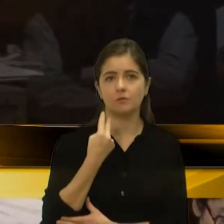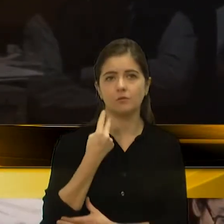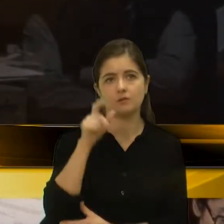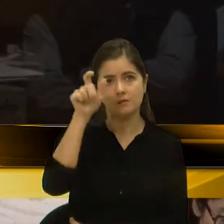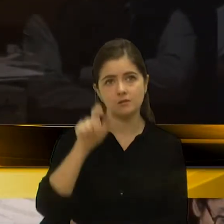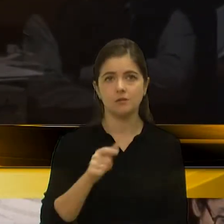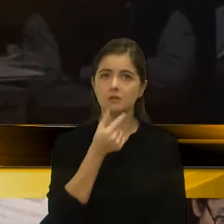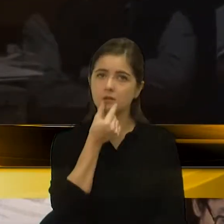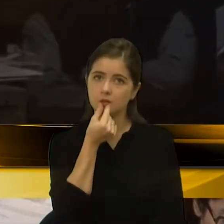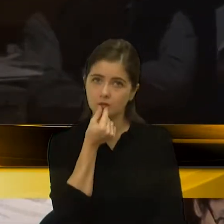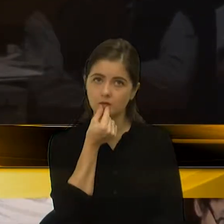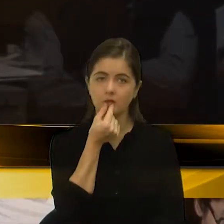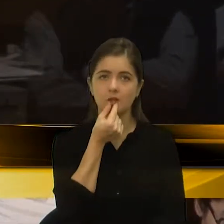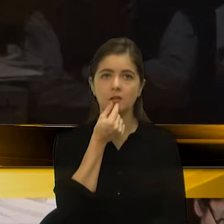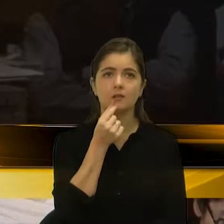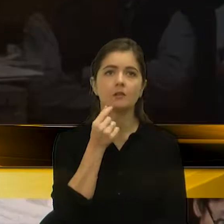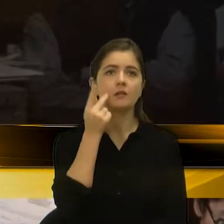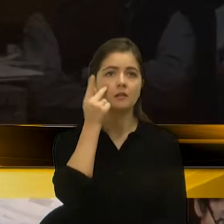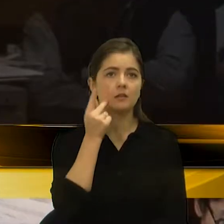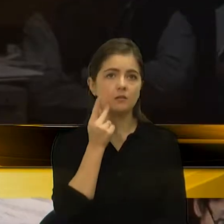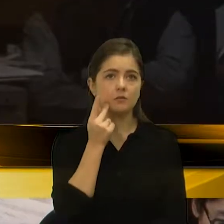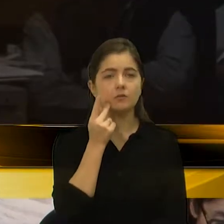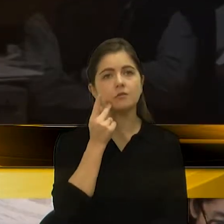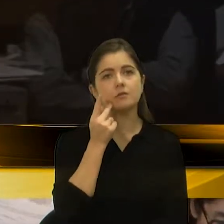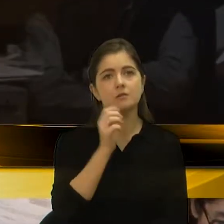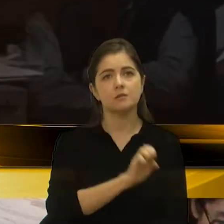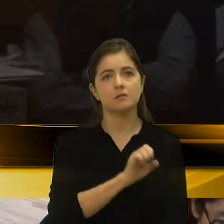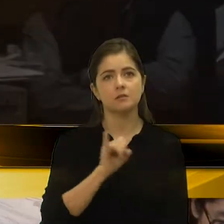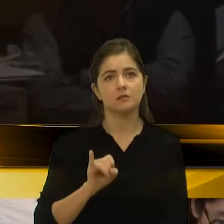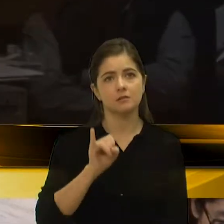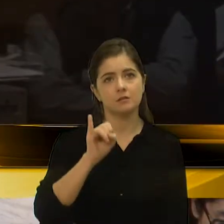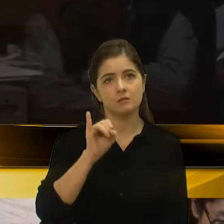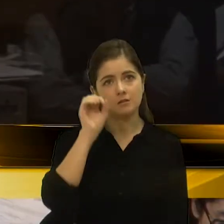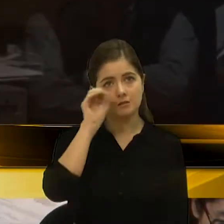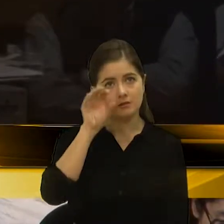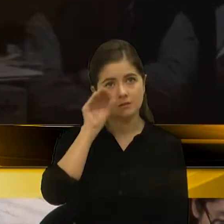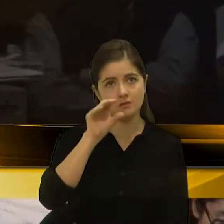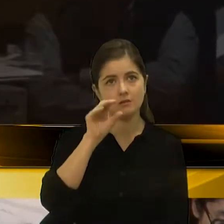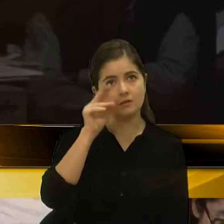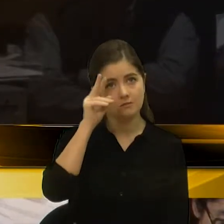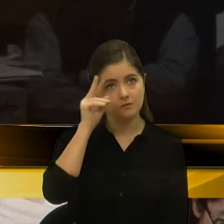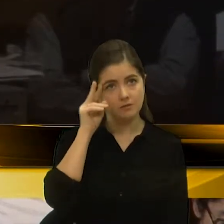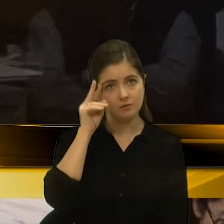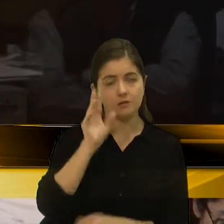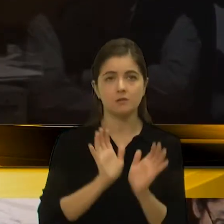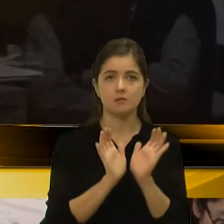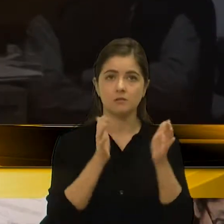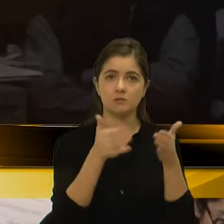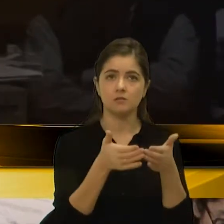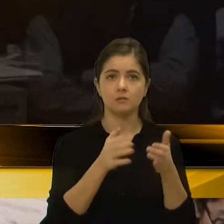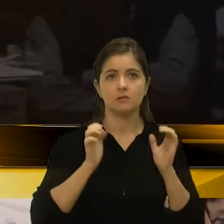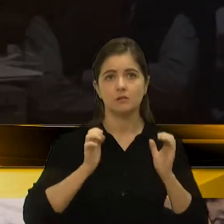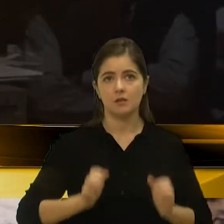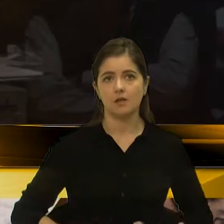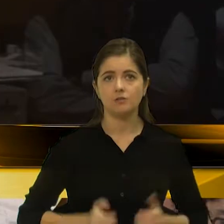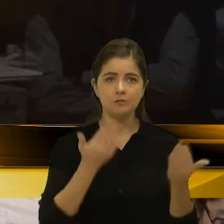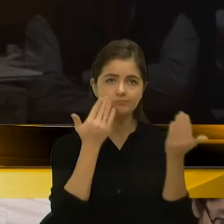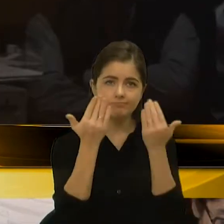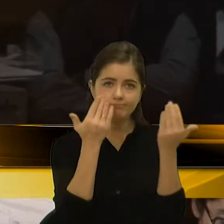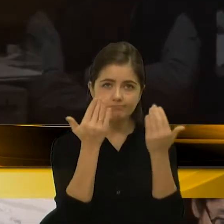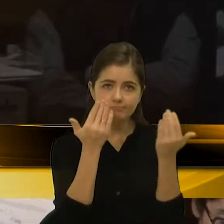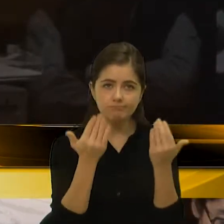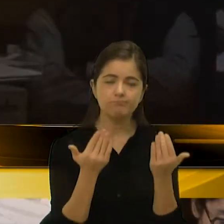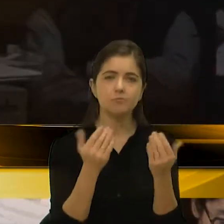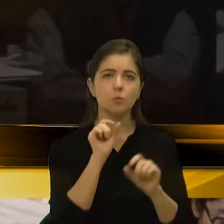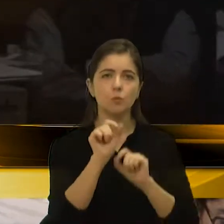vereadores Rodrigo Beltrão, Renato Nunes e de Carlos Elizando Fiúza e Velocinuês, membros da Comissão de Ética Parlamentar, com o objetivo de analisar e deliberar